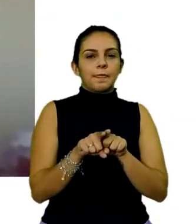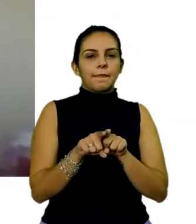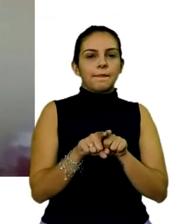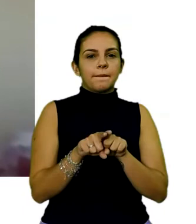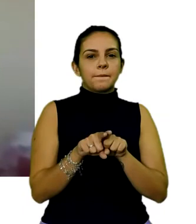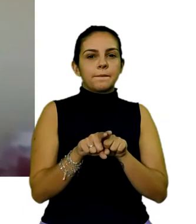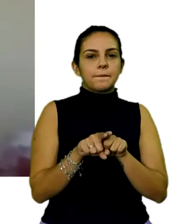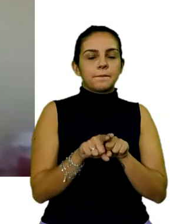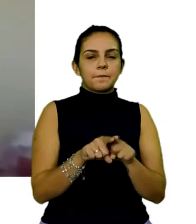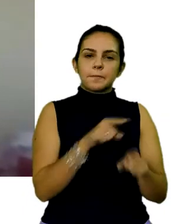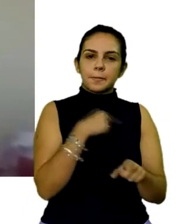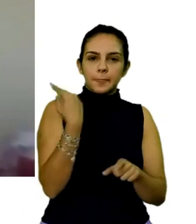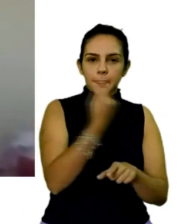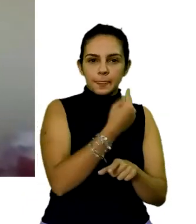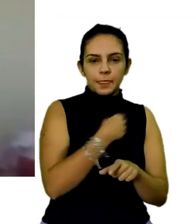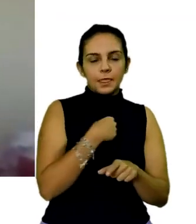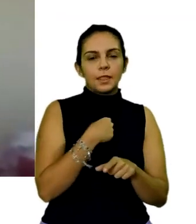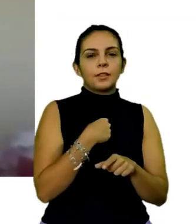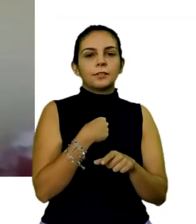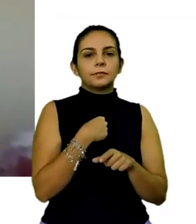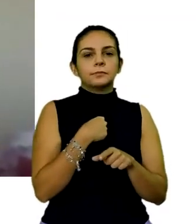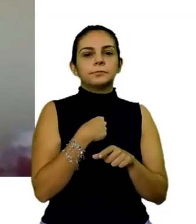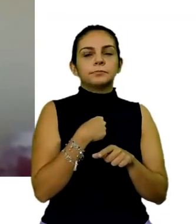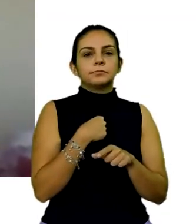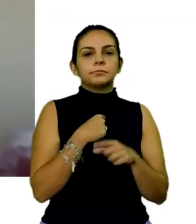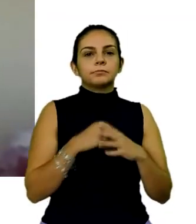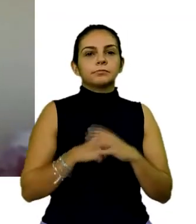a nossa